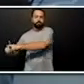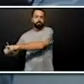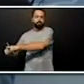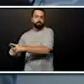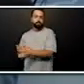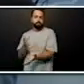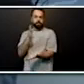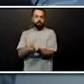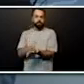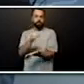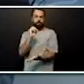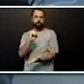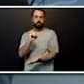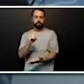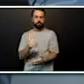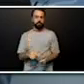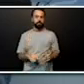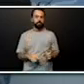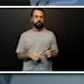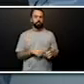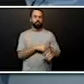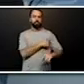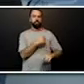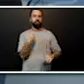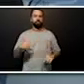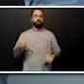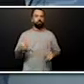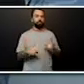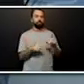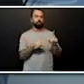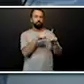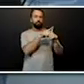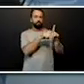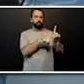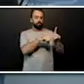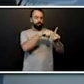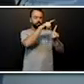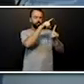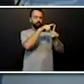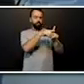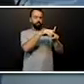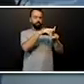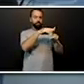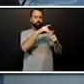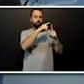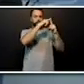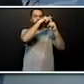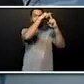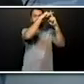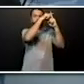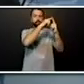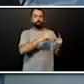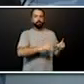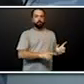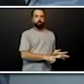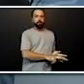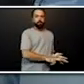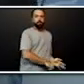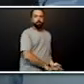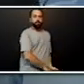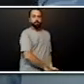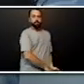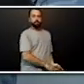positivos. Termômetro, valores, temperaturas positivas e